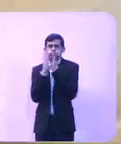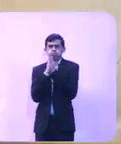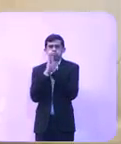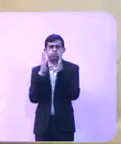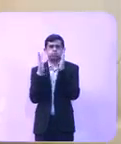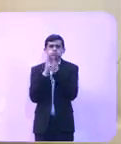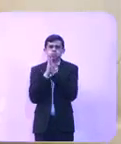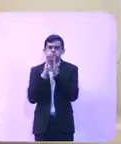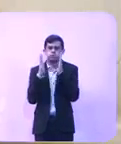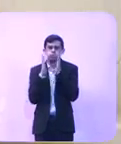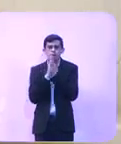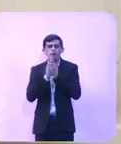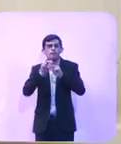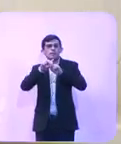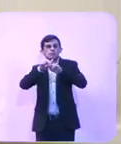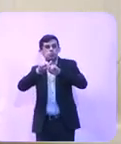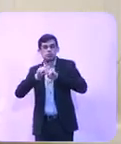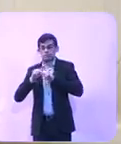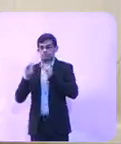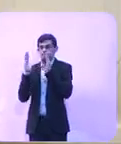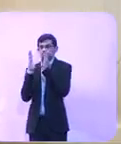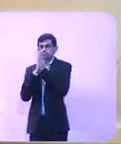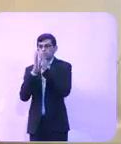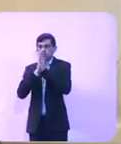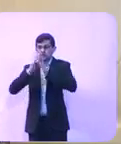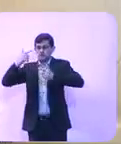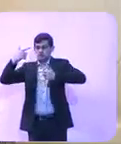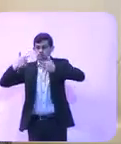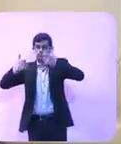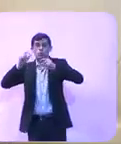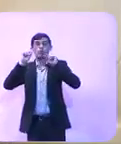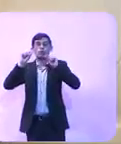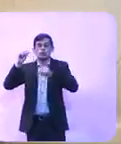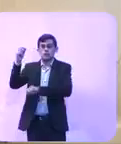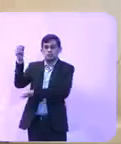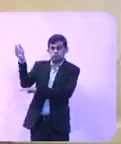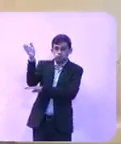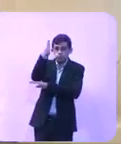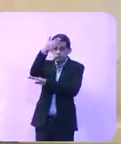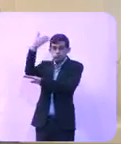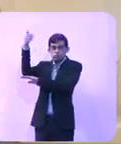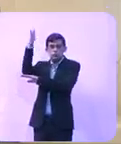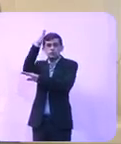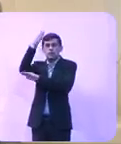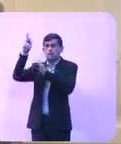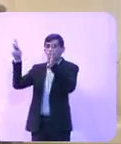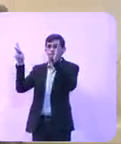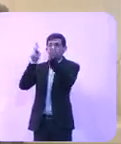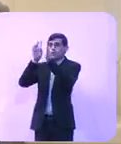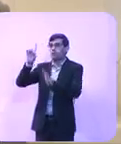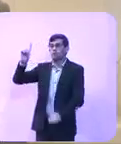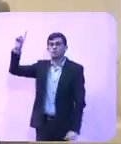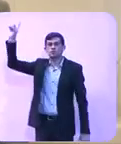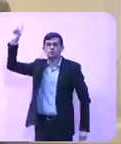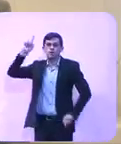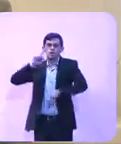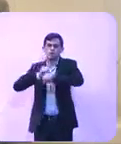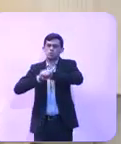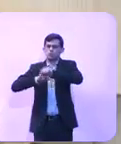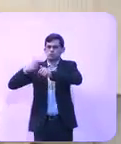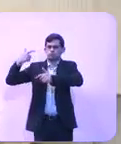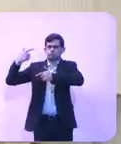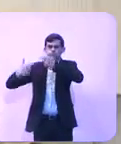oração. Por isso a oração de guerra é o flamular da bandeira de Deus no meio da